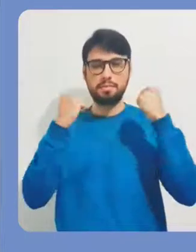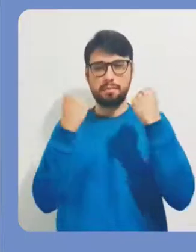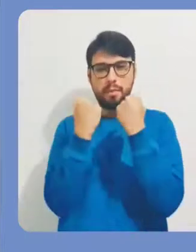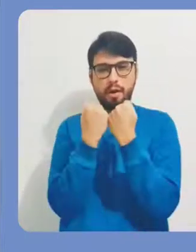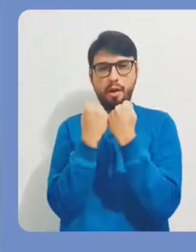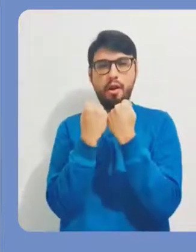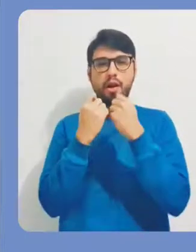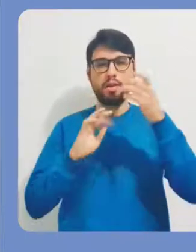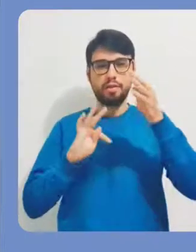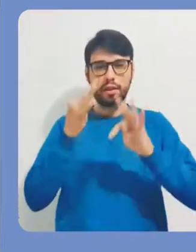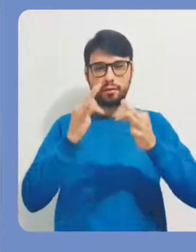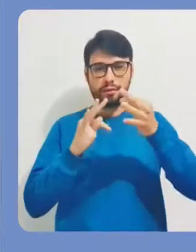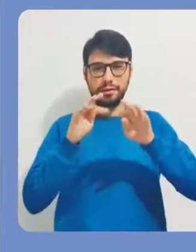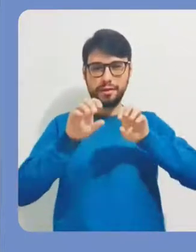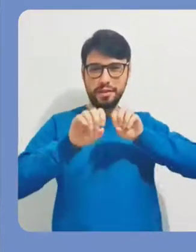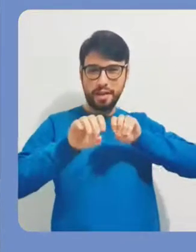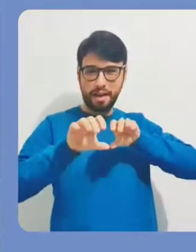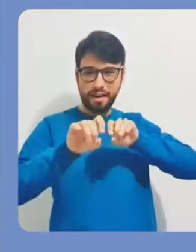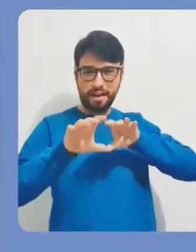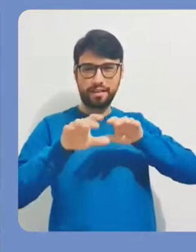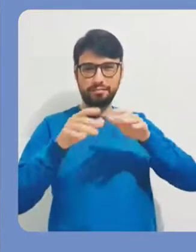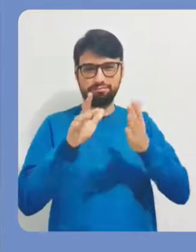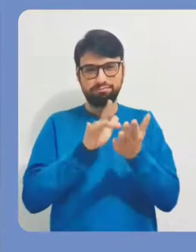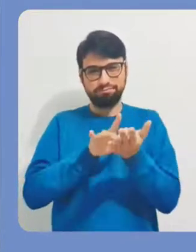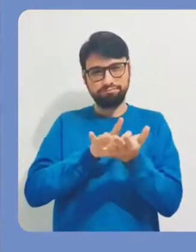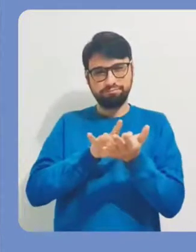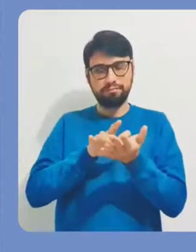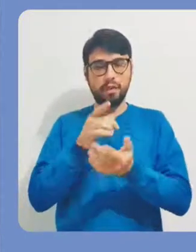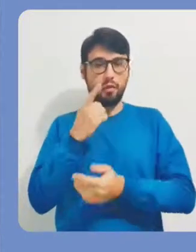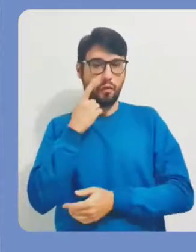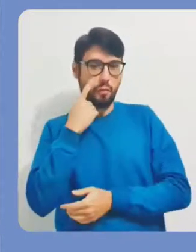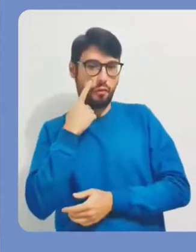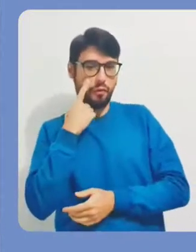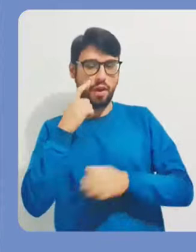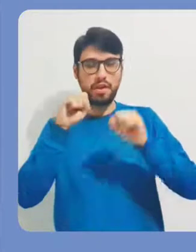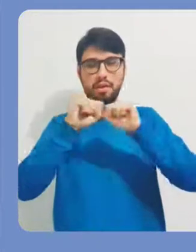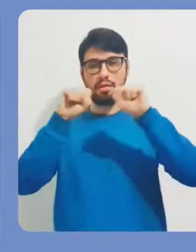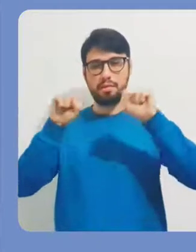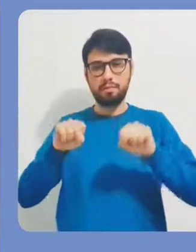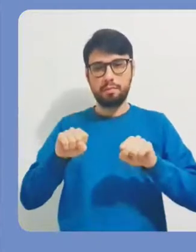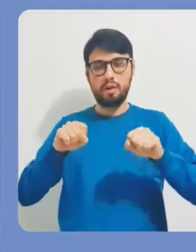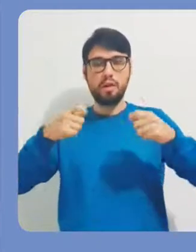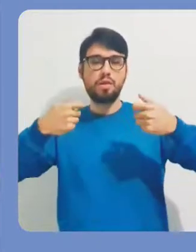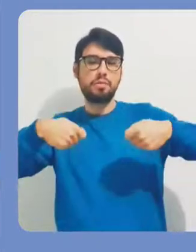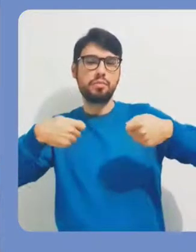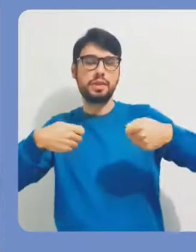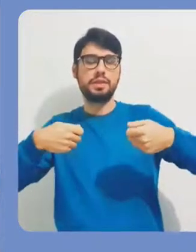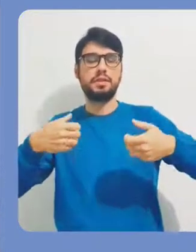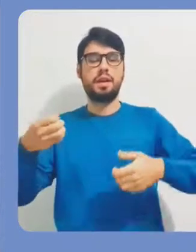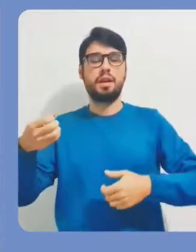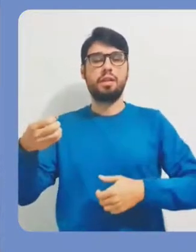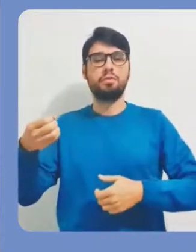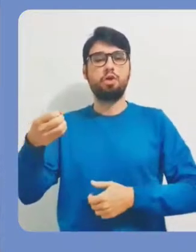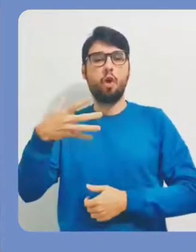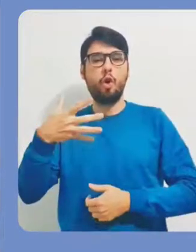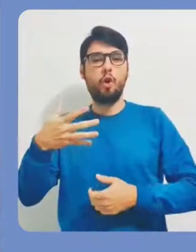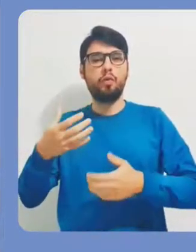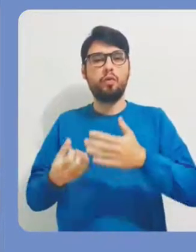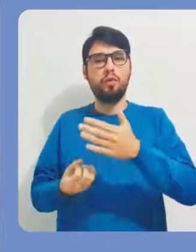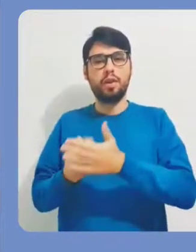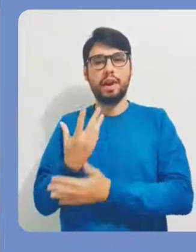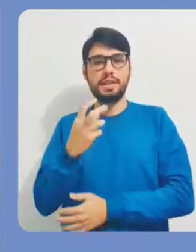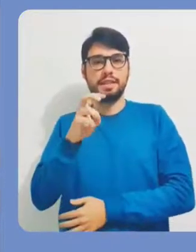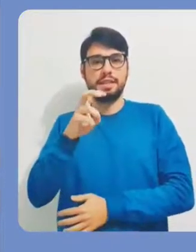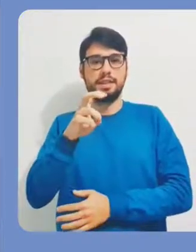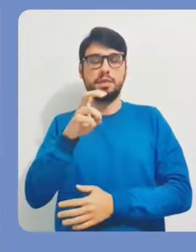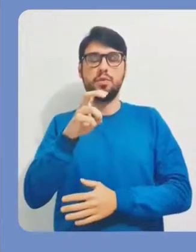que a gente está criando, ele está relacionado a um simpósio, né? É um evento acadêmico que vai ser realizado. Então, para